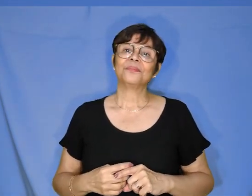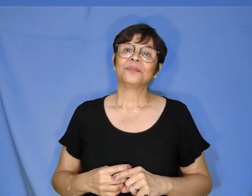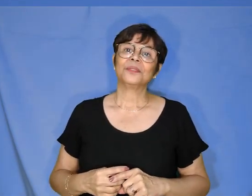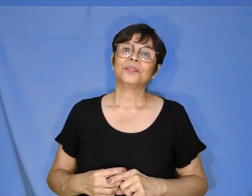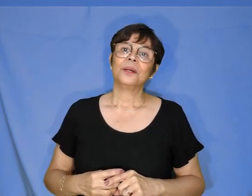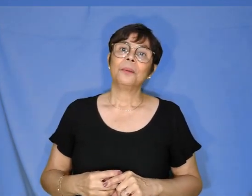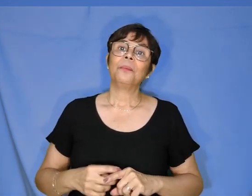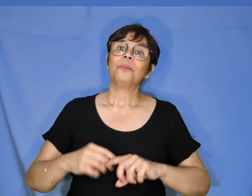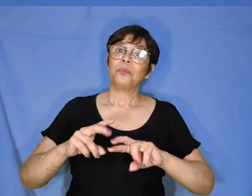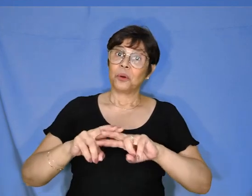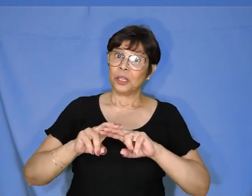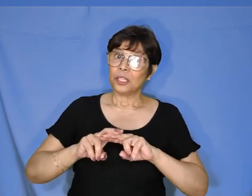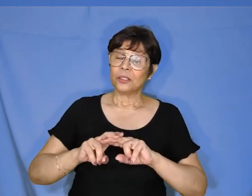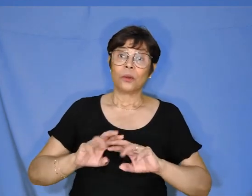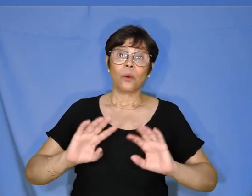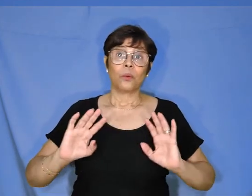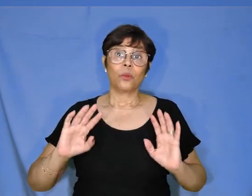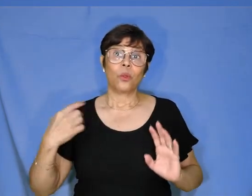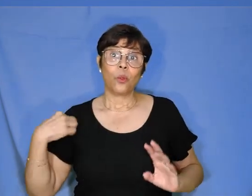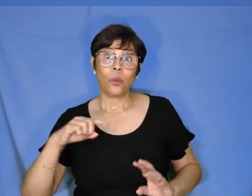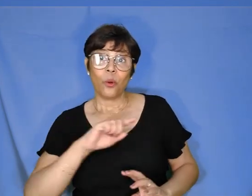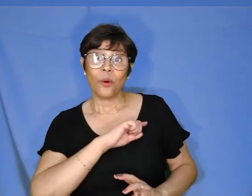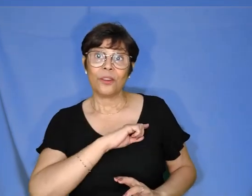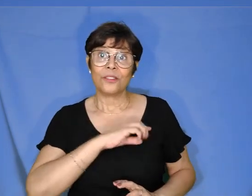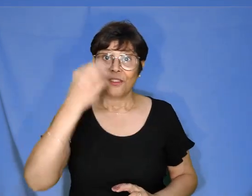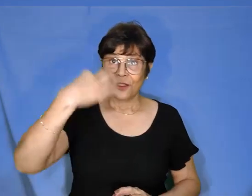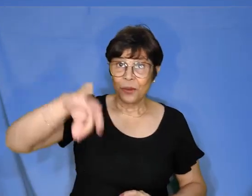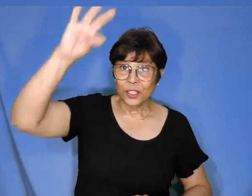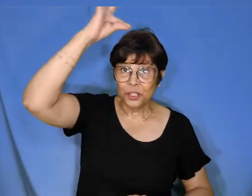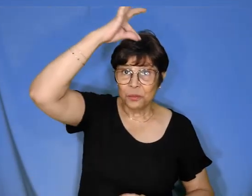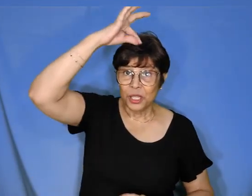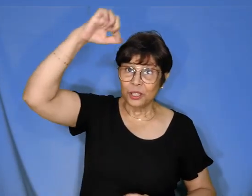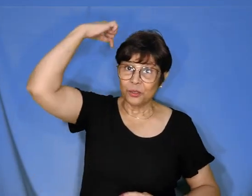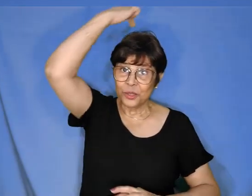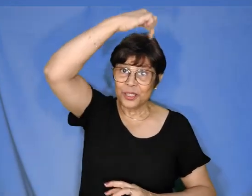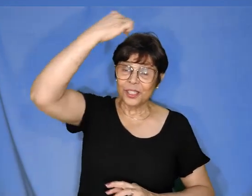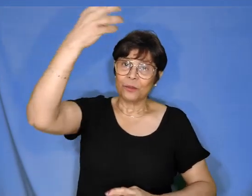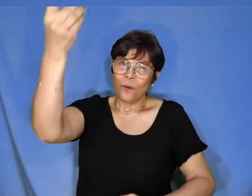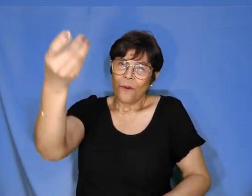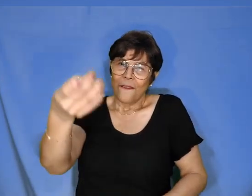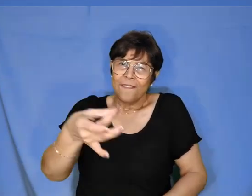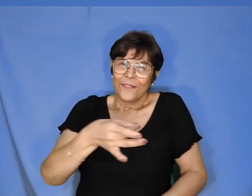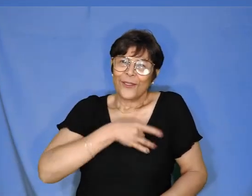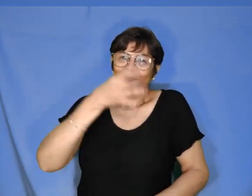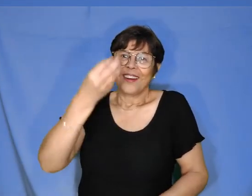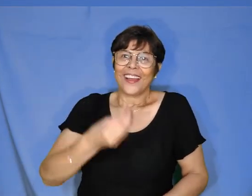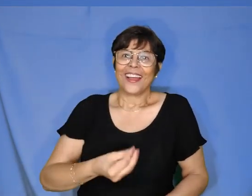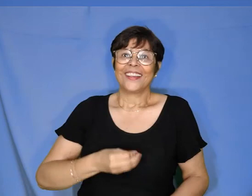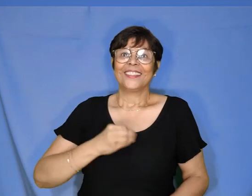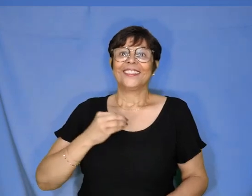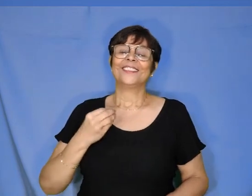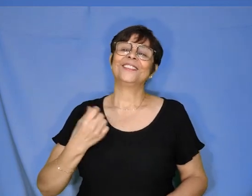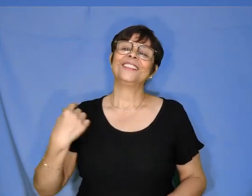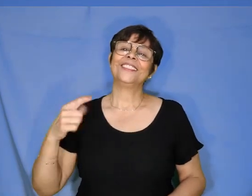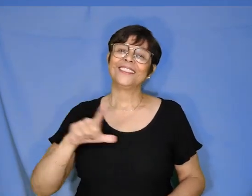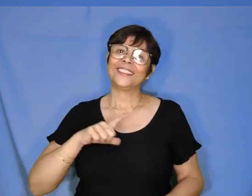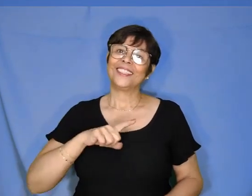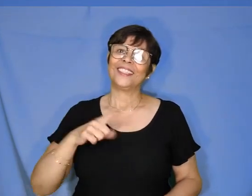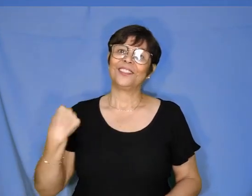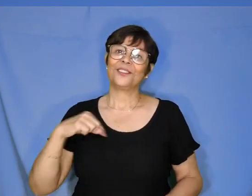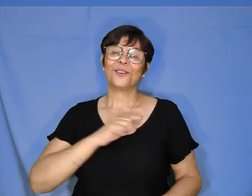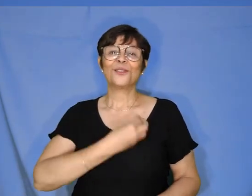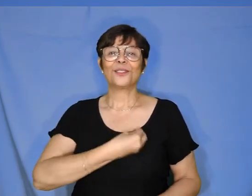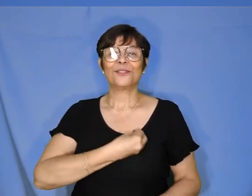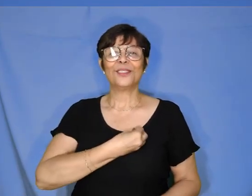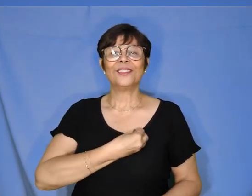Jesus Cristo. Então a vida do Espírito, cheia do Espírito Santo, é uma vida de gratidão. Olha o que diz, dando